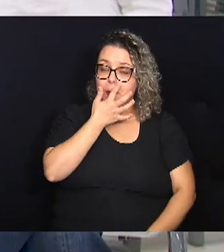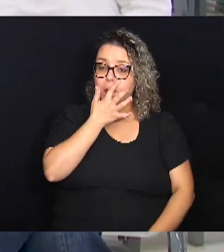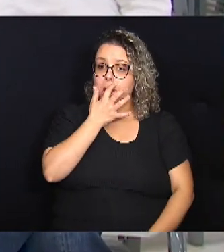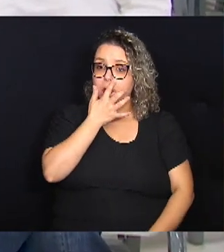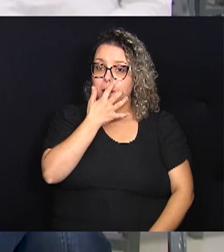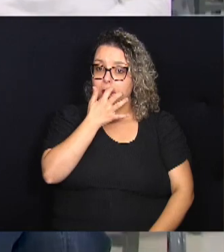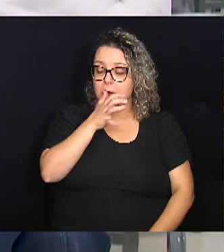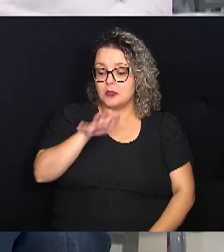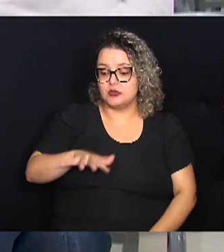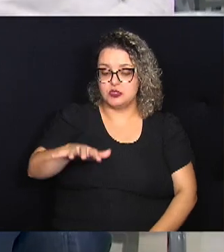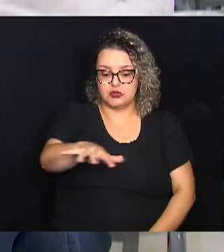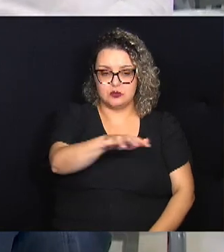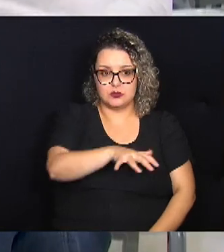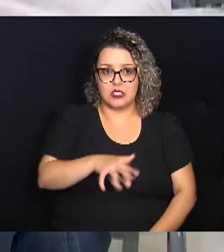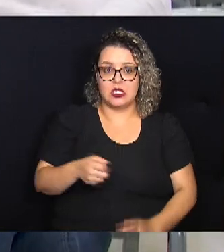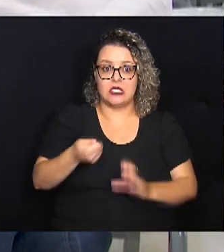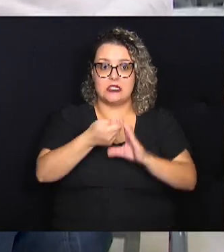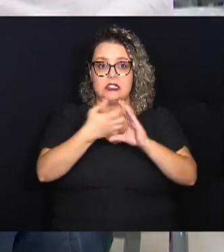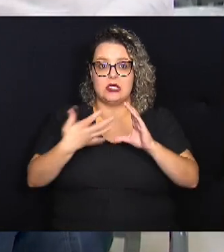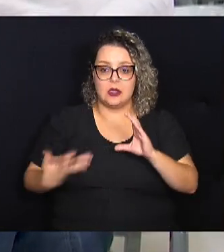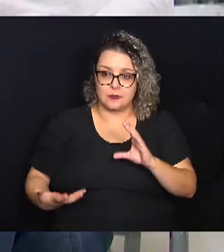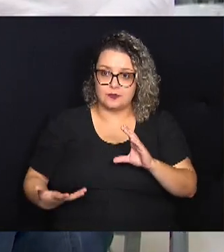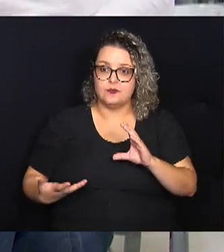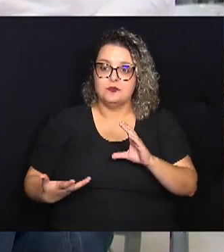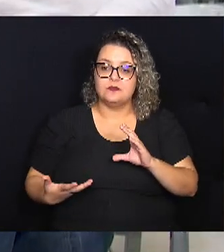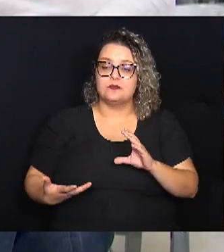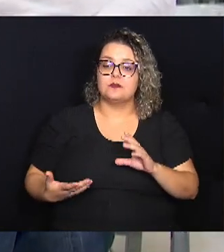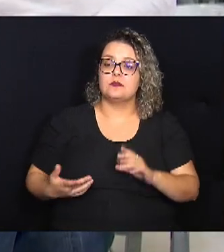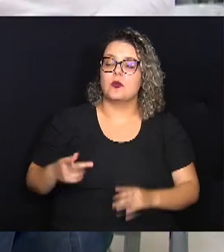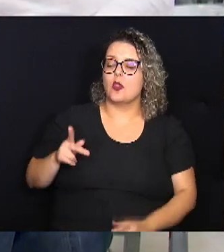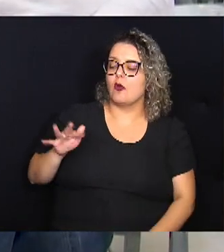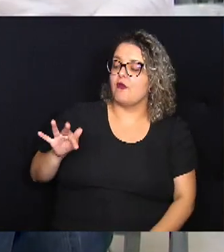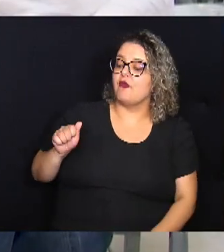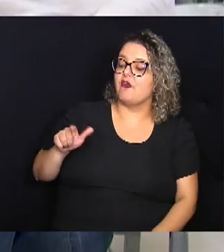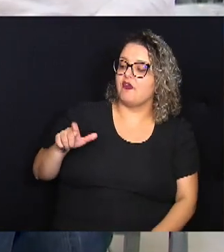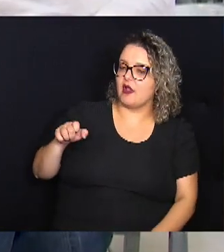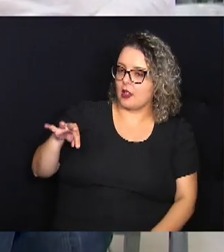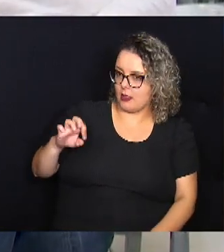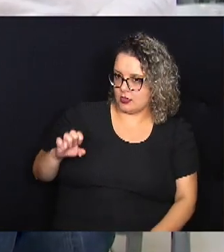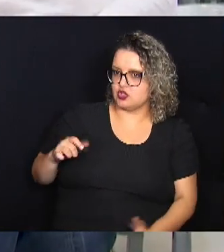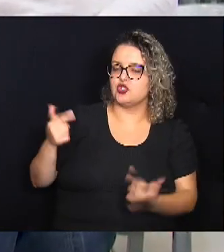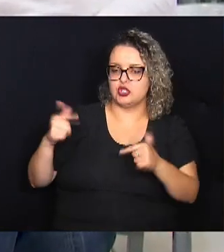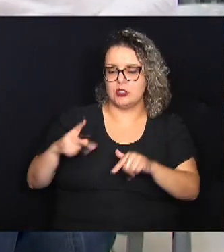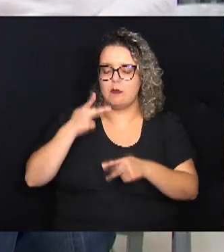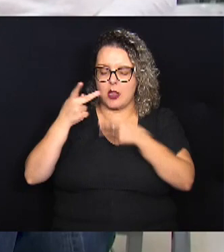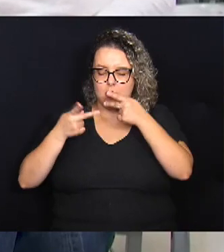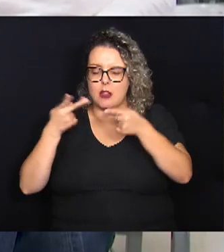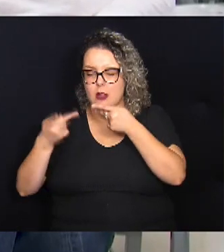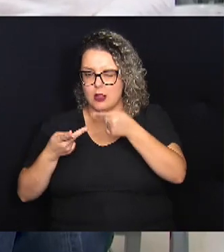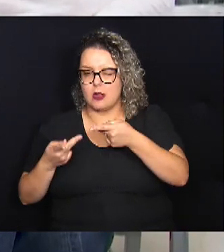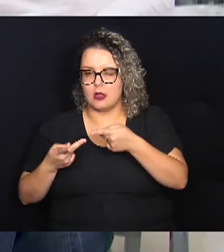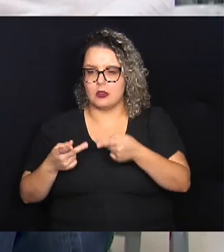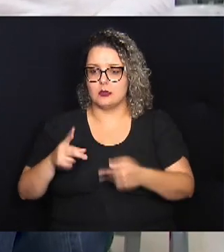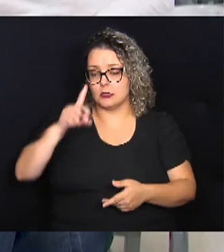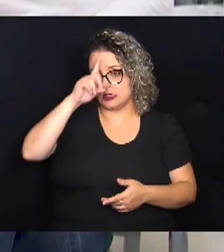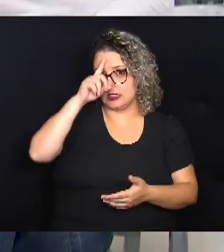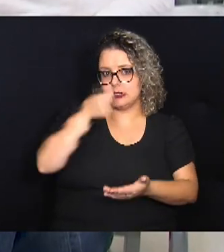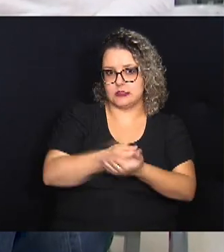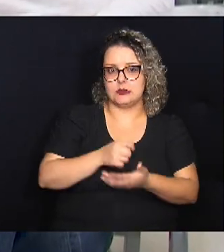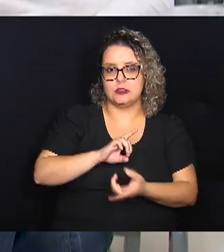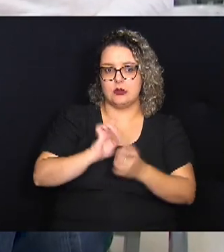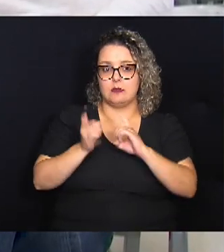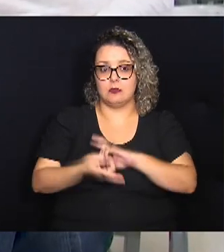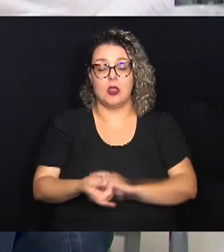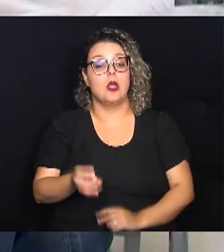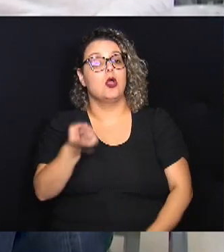determinada região e que a gente vê que caracteriza os falantes daquele mesmo espaço, definem um dialeto. E